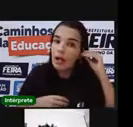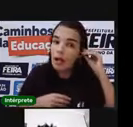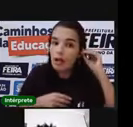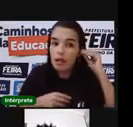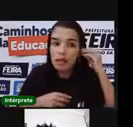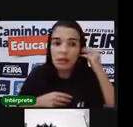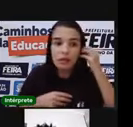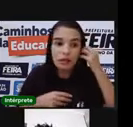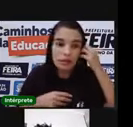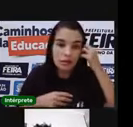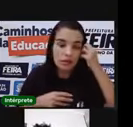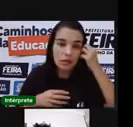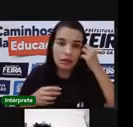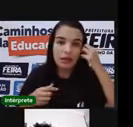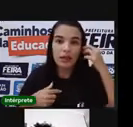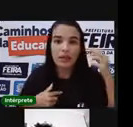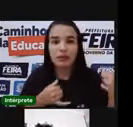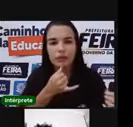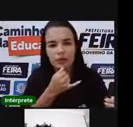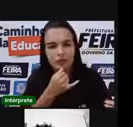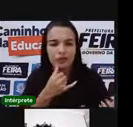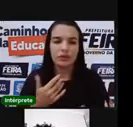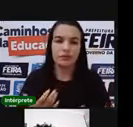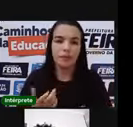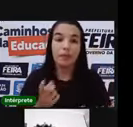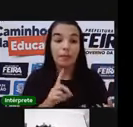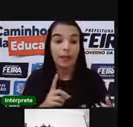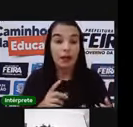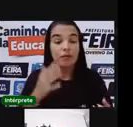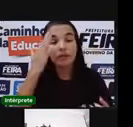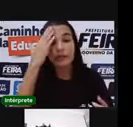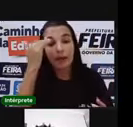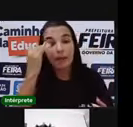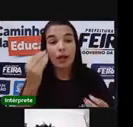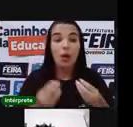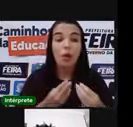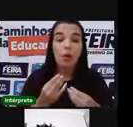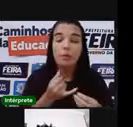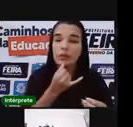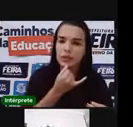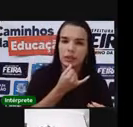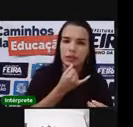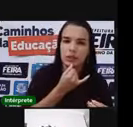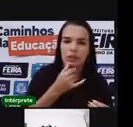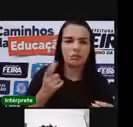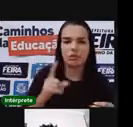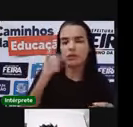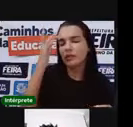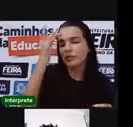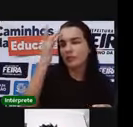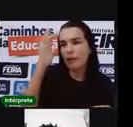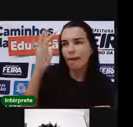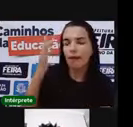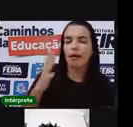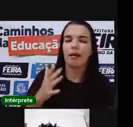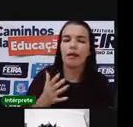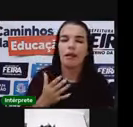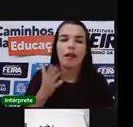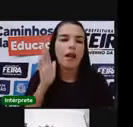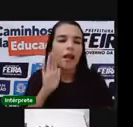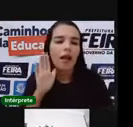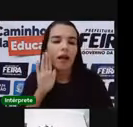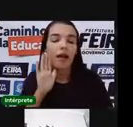eu estou triste, que eu não estou bem, que eu não estou legal. E aí, o que é empatia? Vocês me